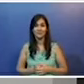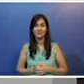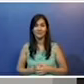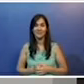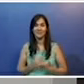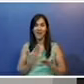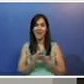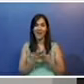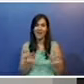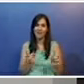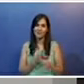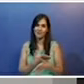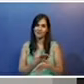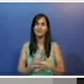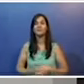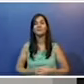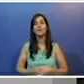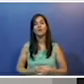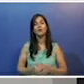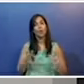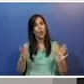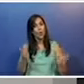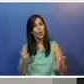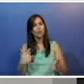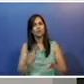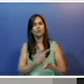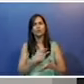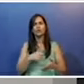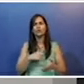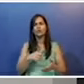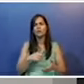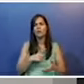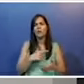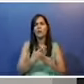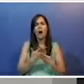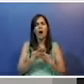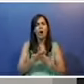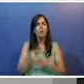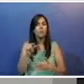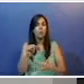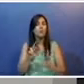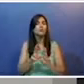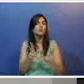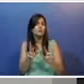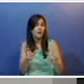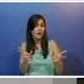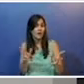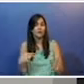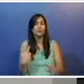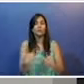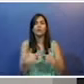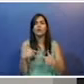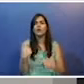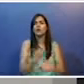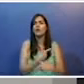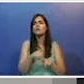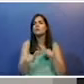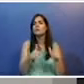E por hoje é só. Então, hoje nós tivemos uma aula um pouquinho diferente da anterior, onde nós trabalhamos